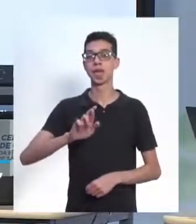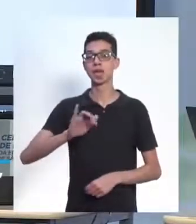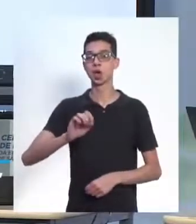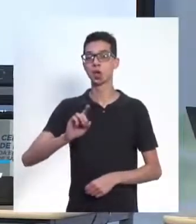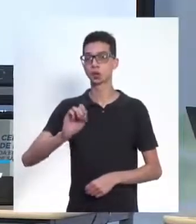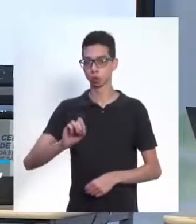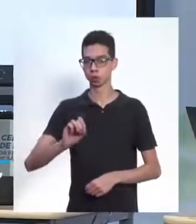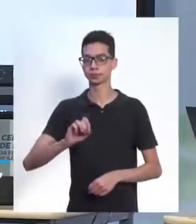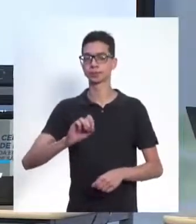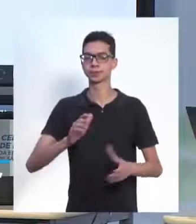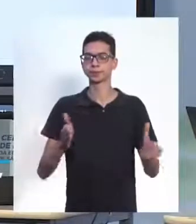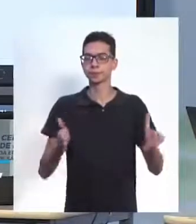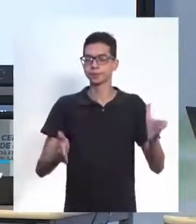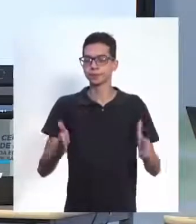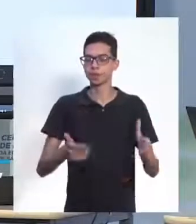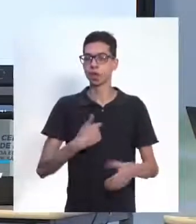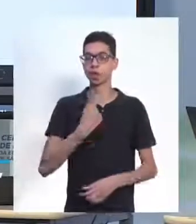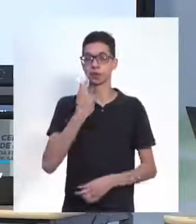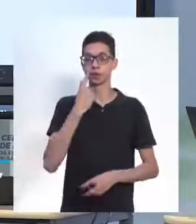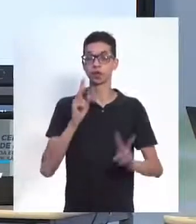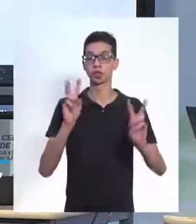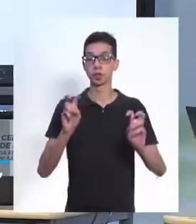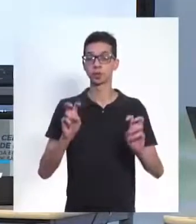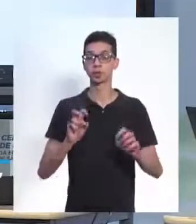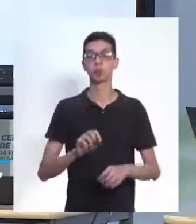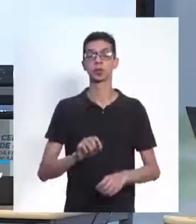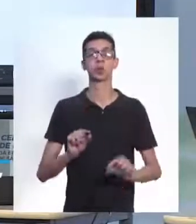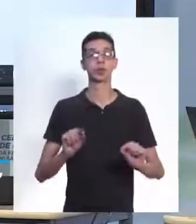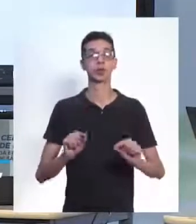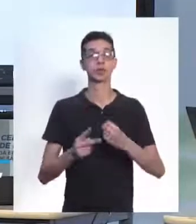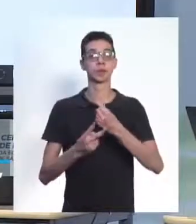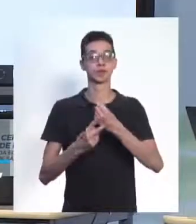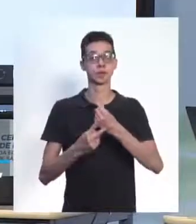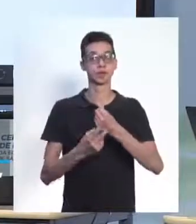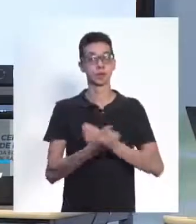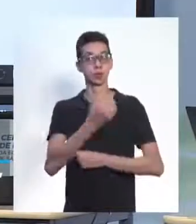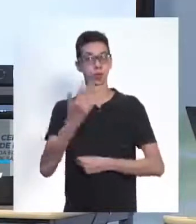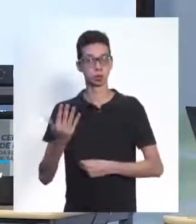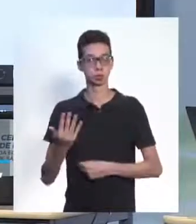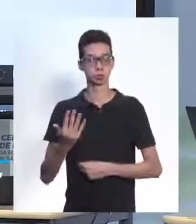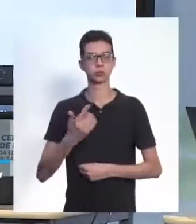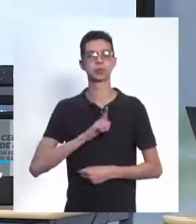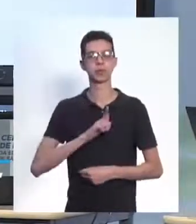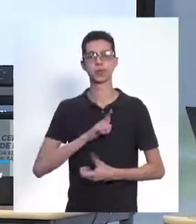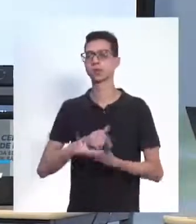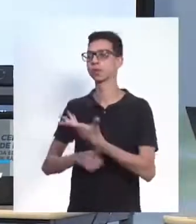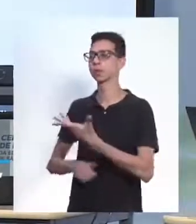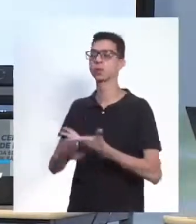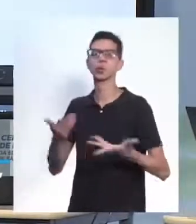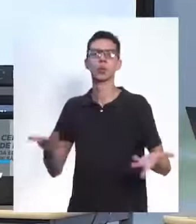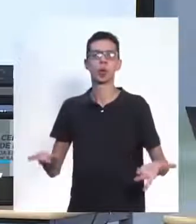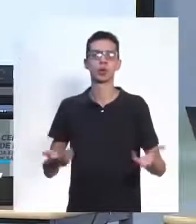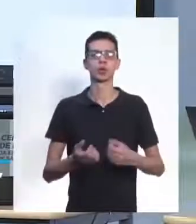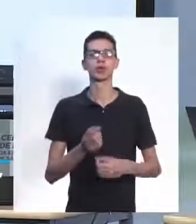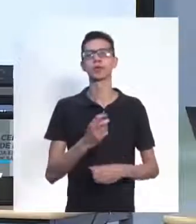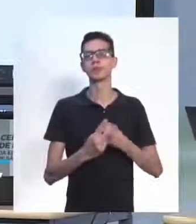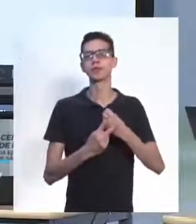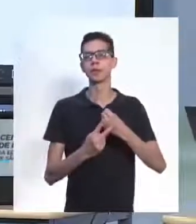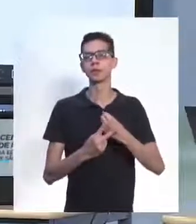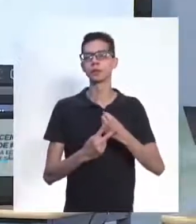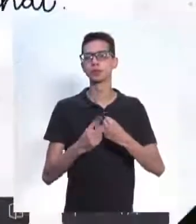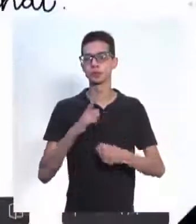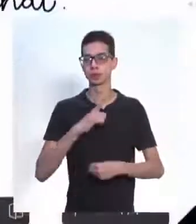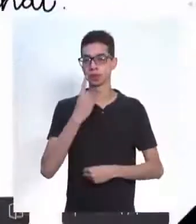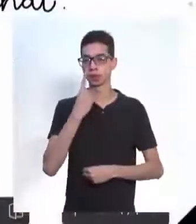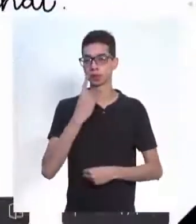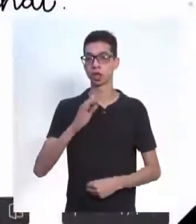as Isso. locuções, as locuções verbais, certo? Então, quais são os verbos que eu tenho aqui ou locuções verbais? Torceu. Eu